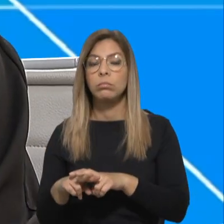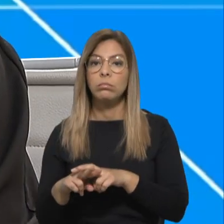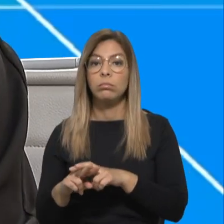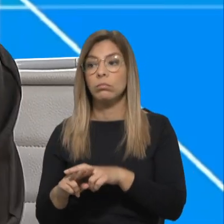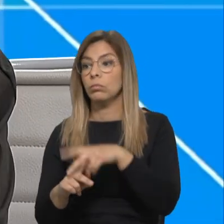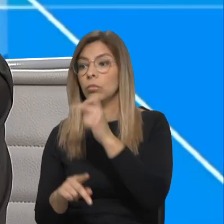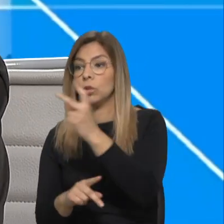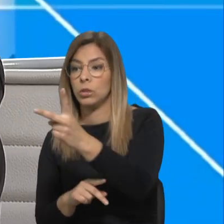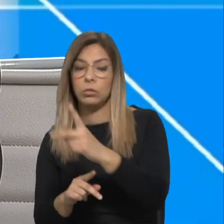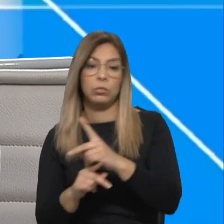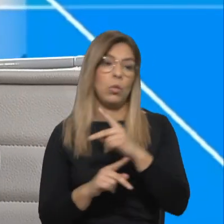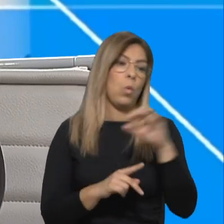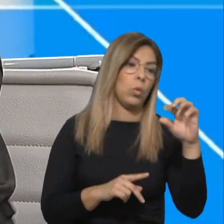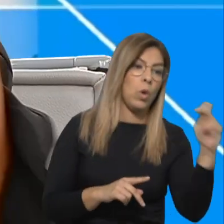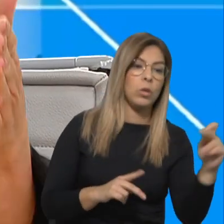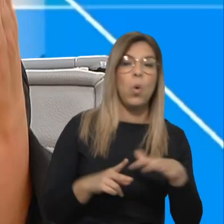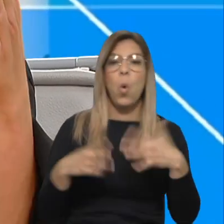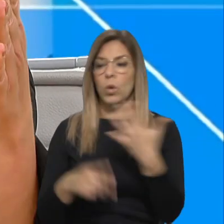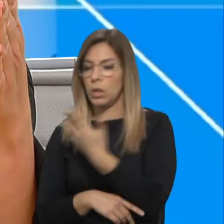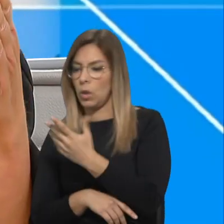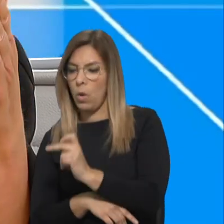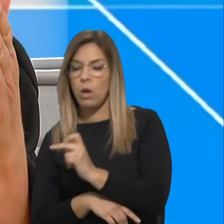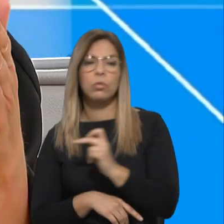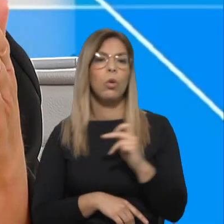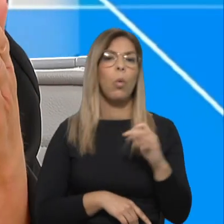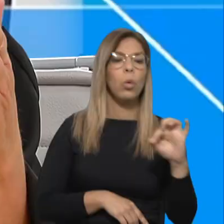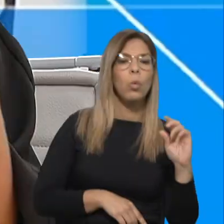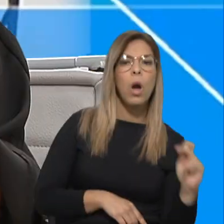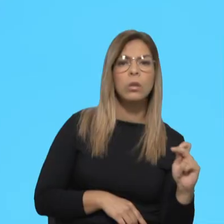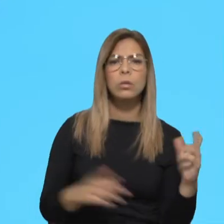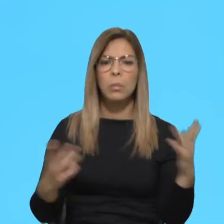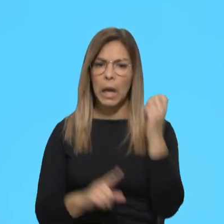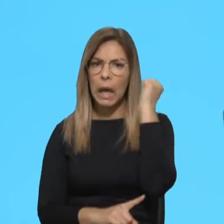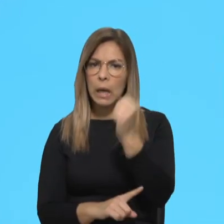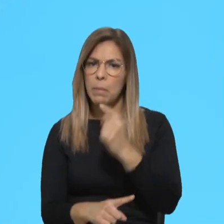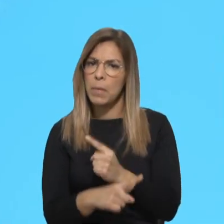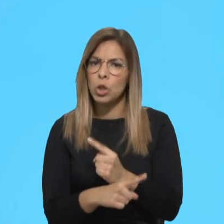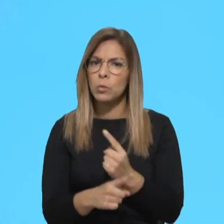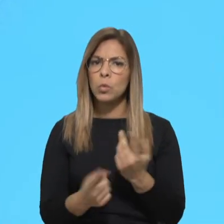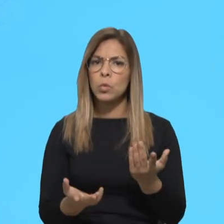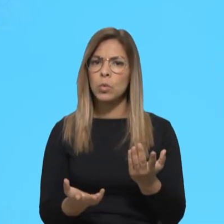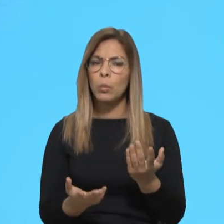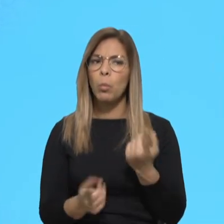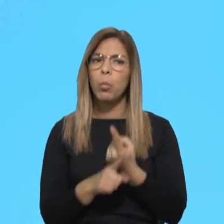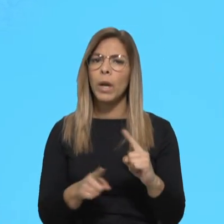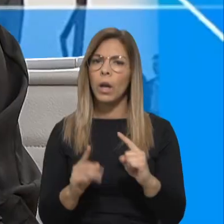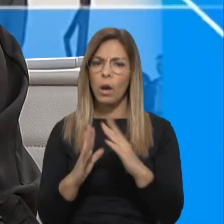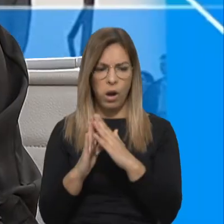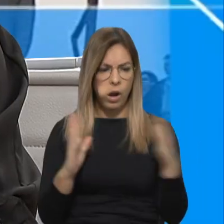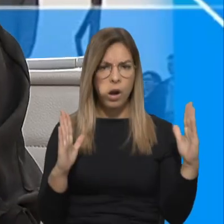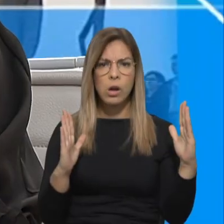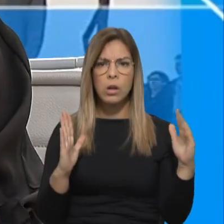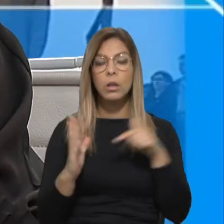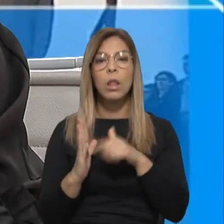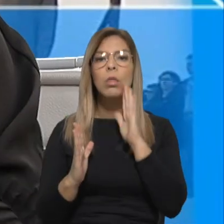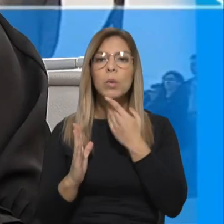8 anos, ou entre 5 e 10 anos. E porquê é que há um intervalo para o mesmo crime? Porque depende de circunstâncias, não depende só do crime em